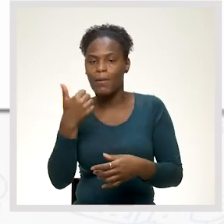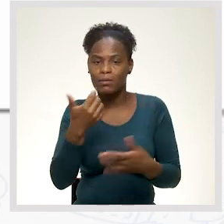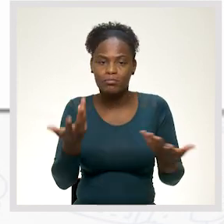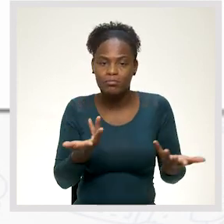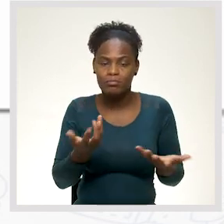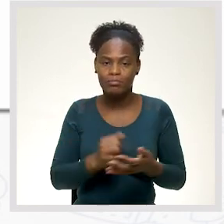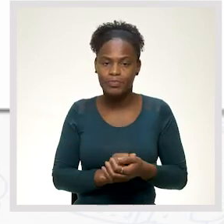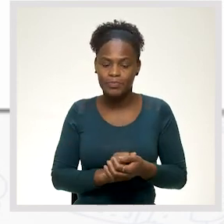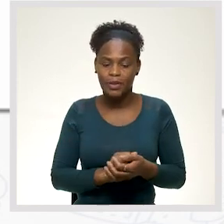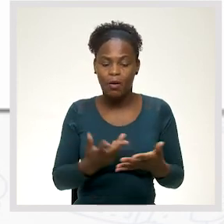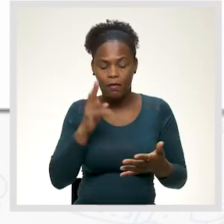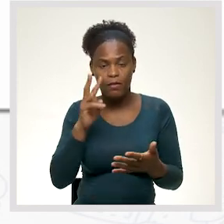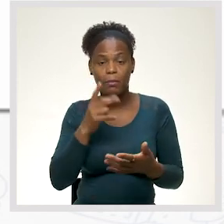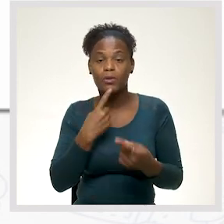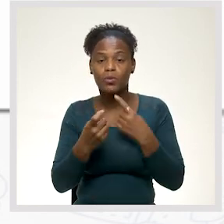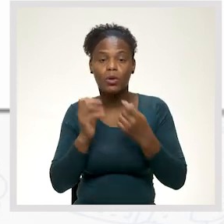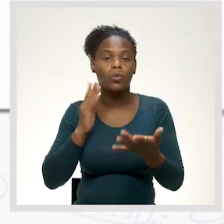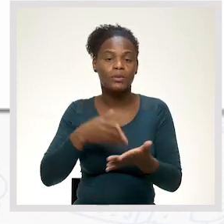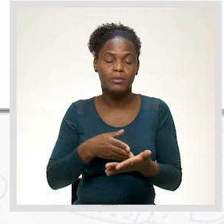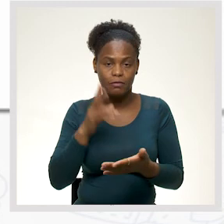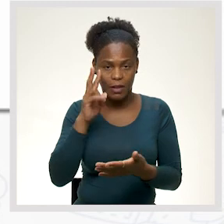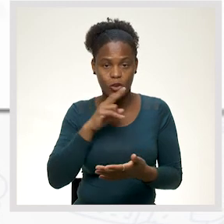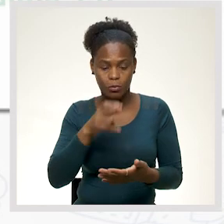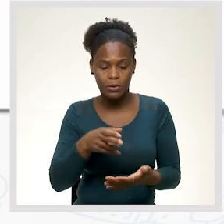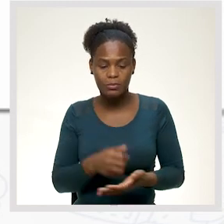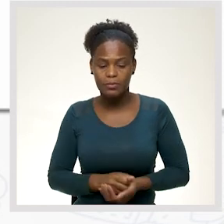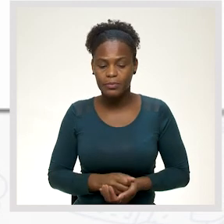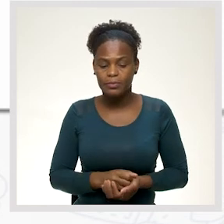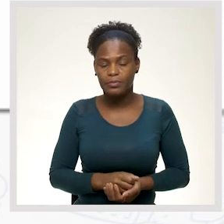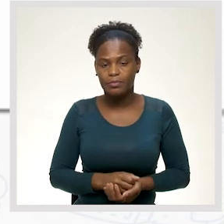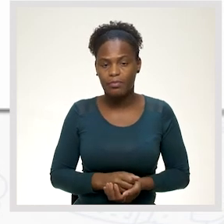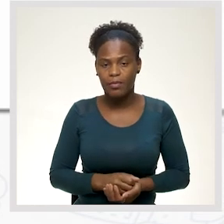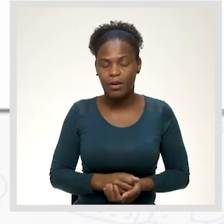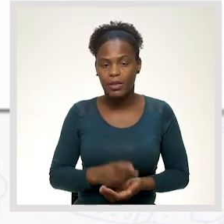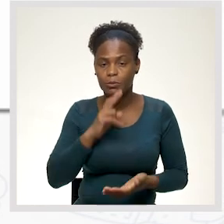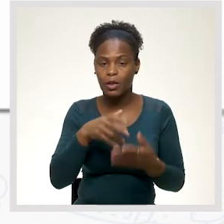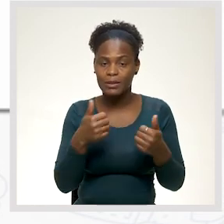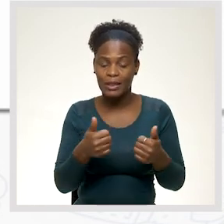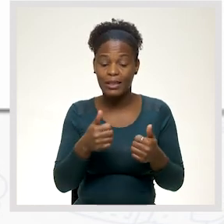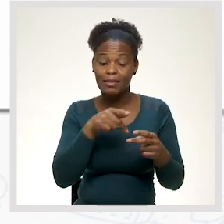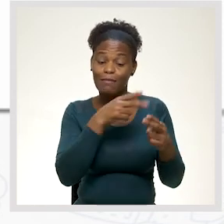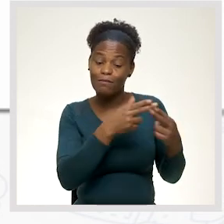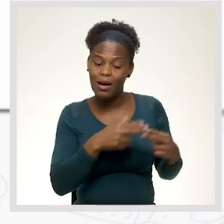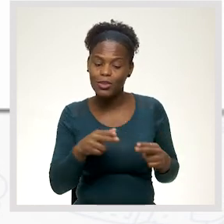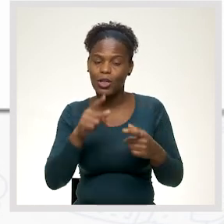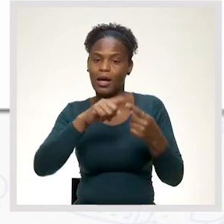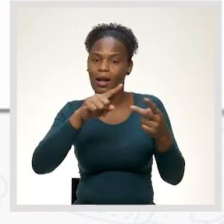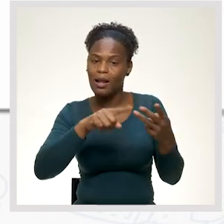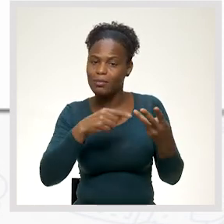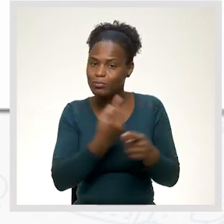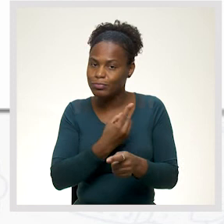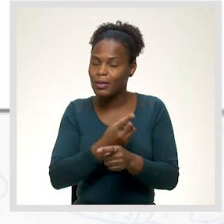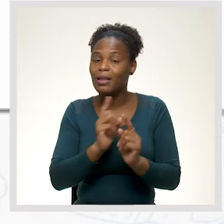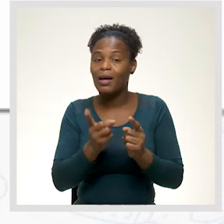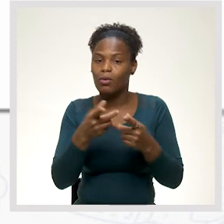romântica? Vamos conferir a última questão. A resposta correta é: entre os